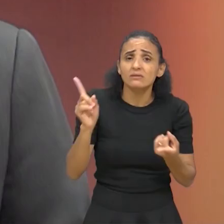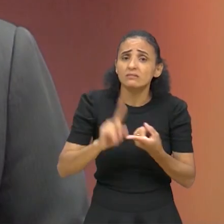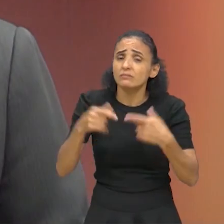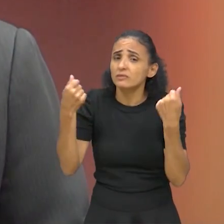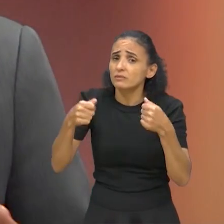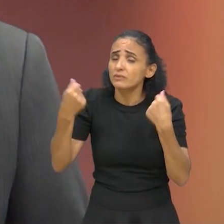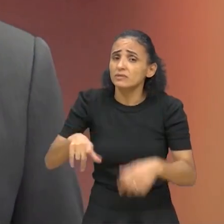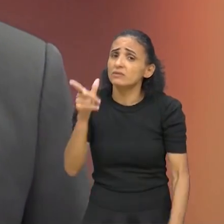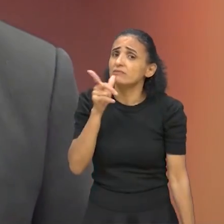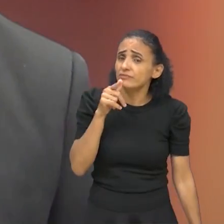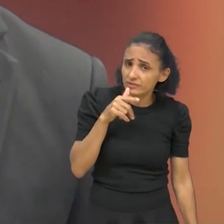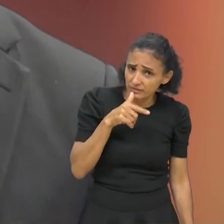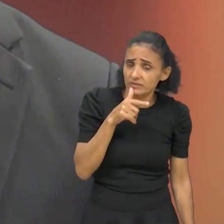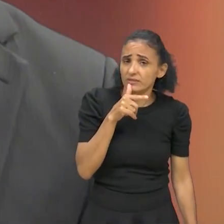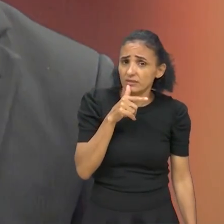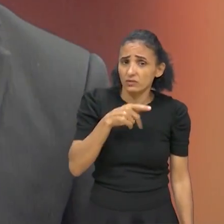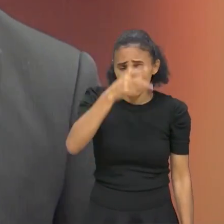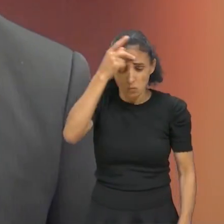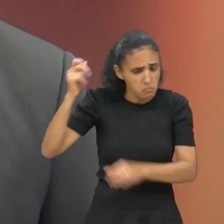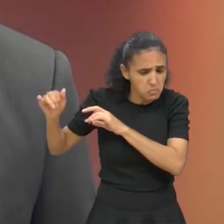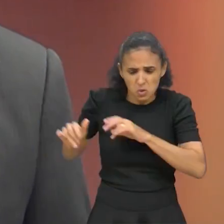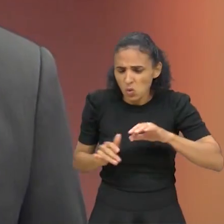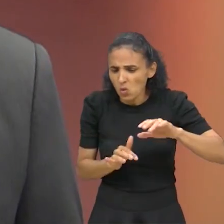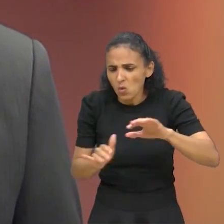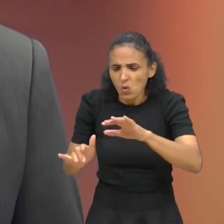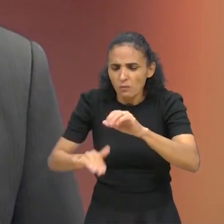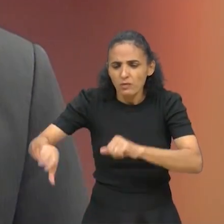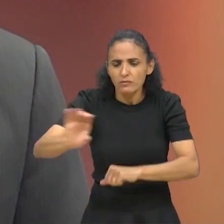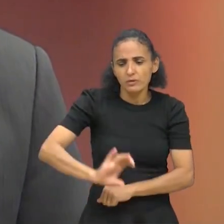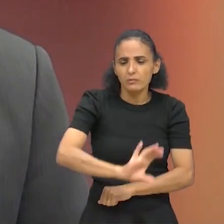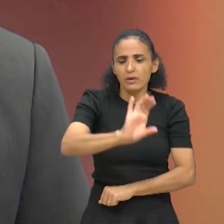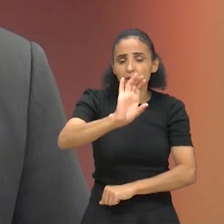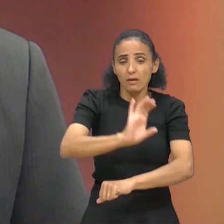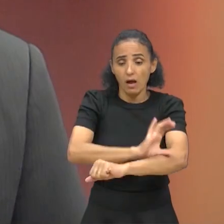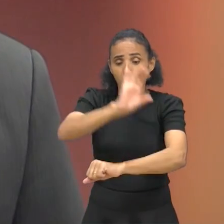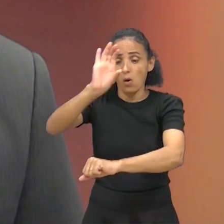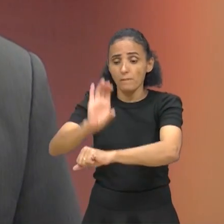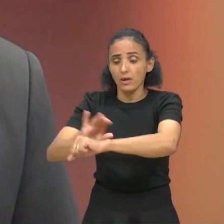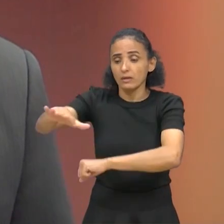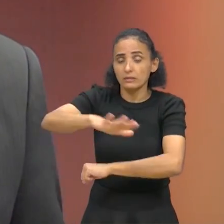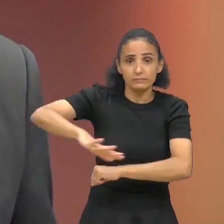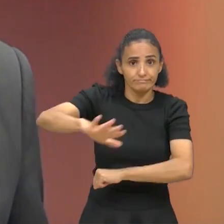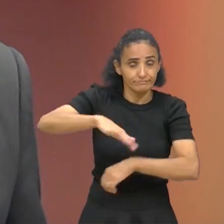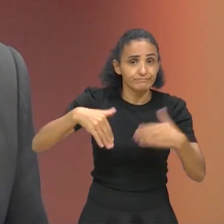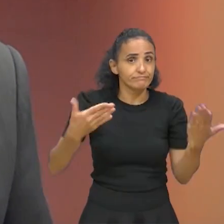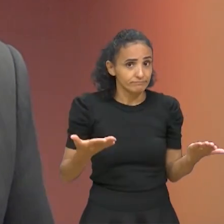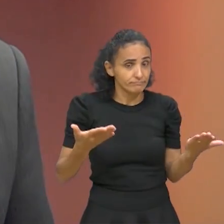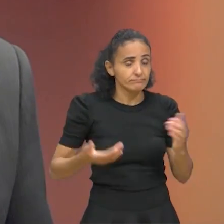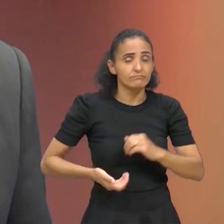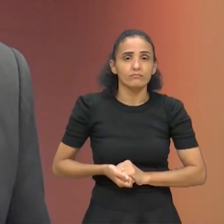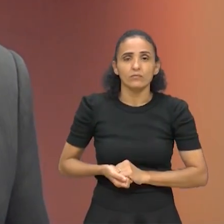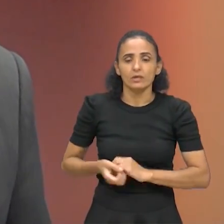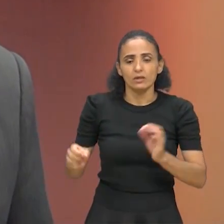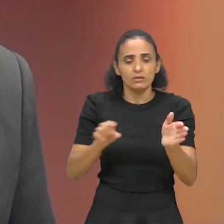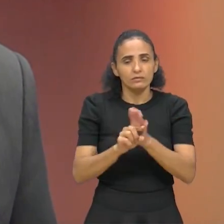estão fazendo parte daquela comitiva que vai em direção a Canaã, preparada por Deus. E a Bíblia nos diz no